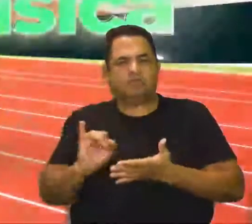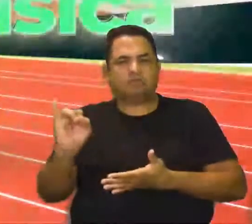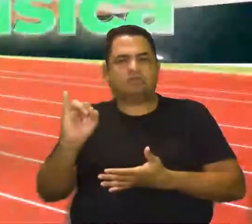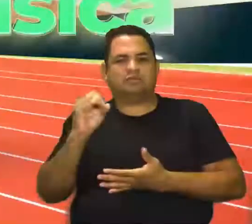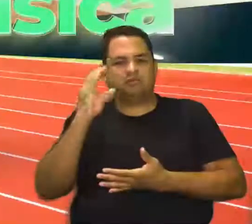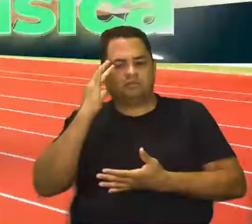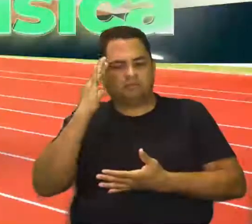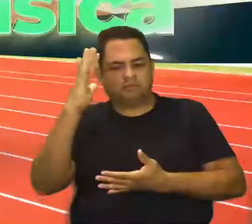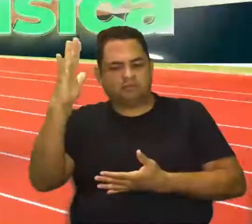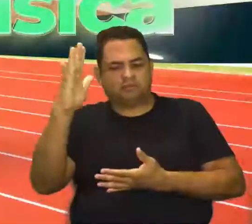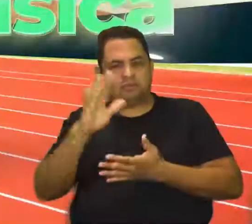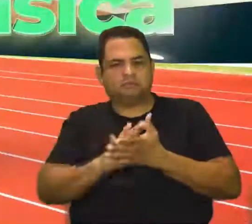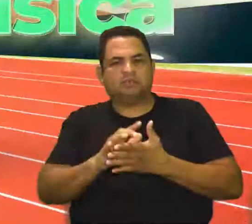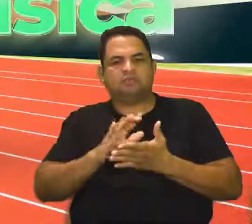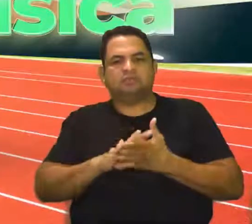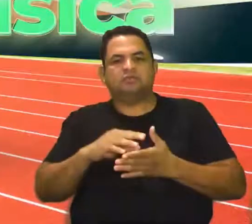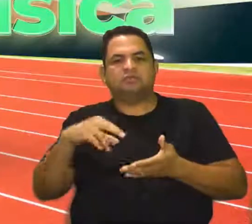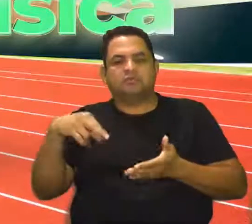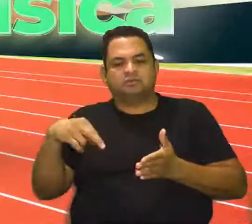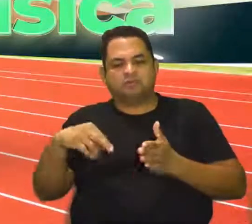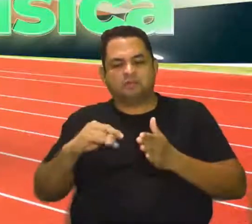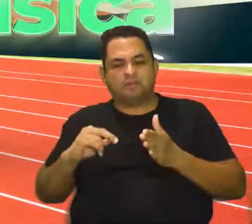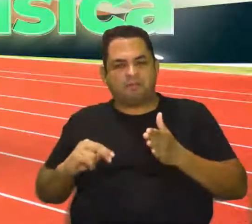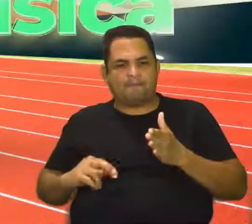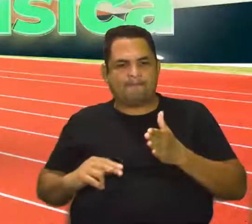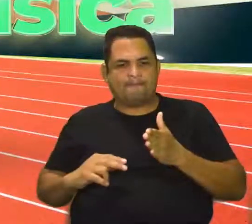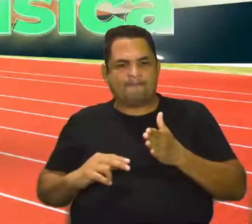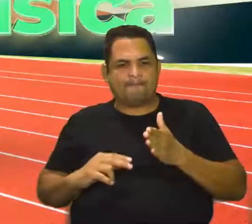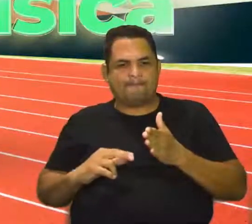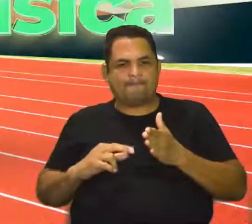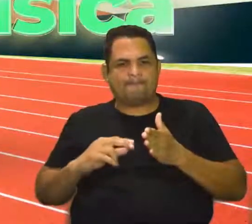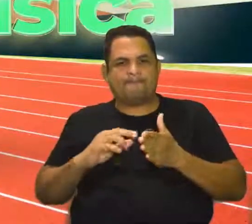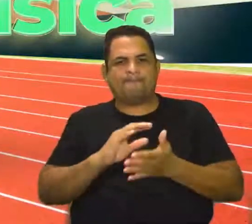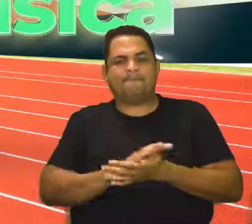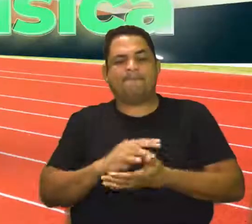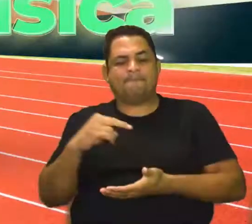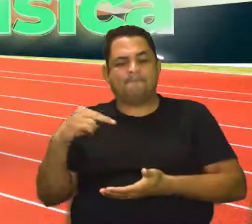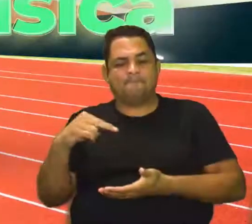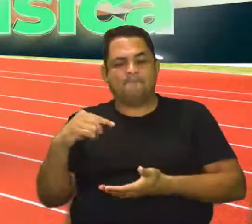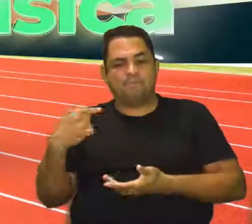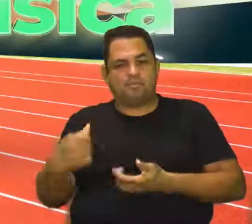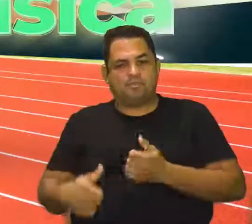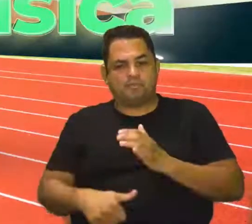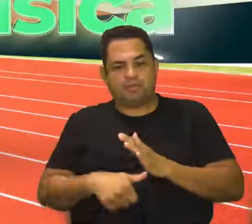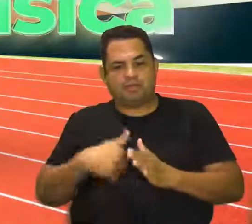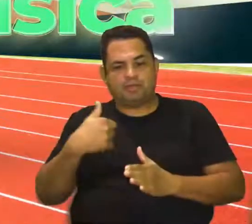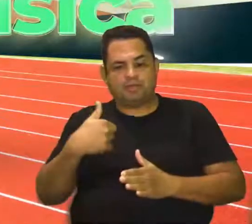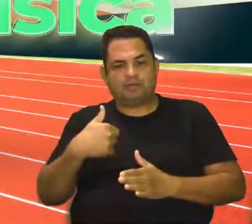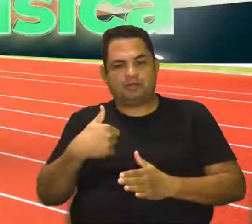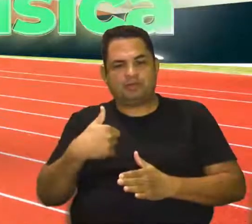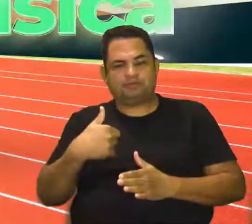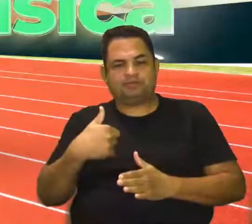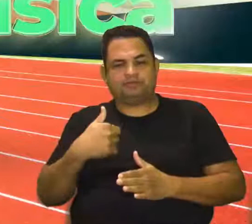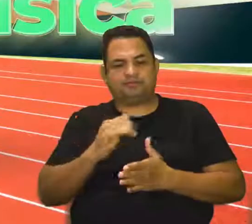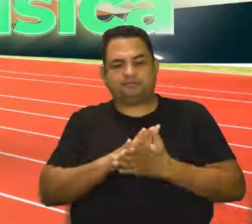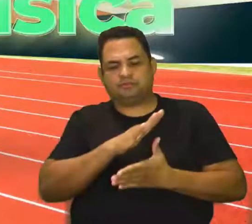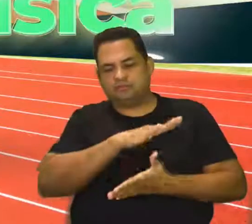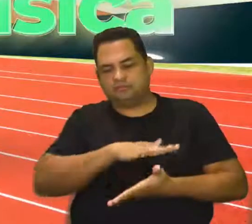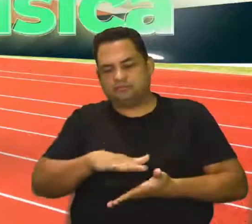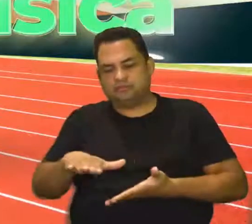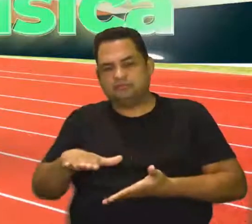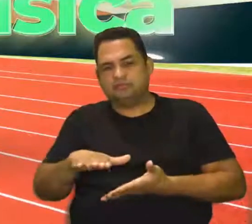tem uma escada, então meu primeiro degrau é a atividade física na infância. Ok, a criança geralmente